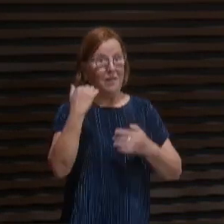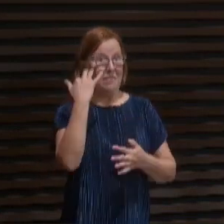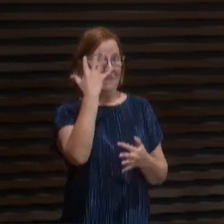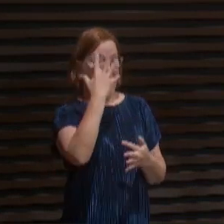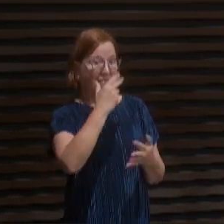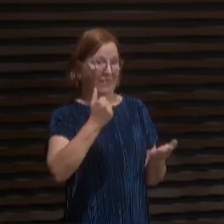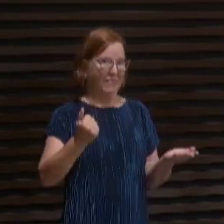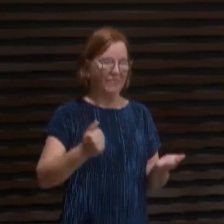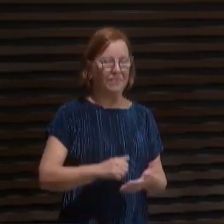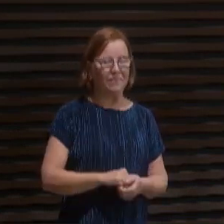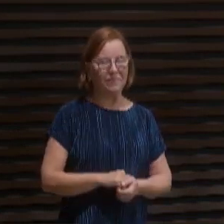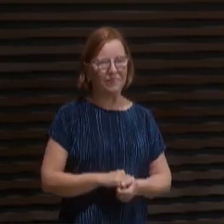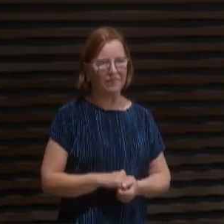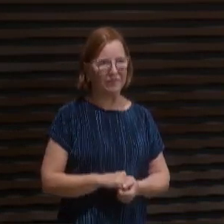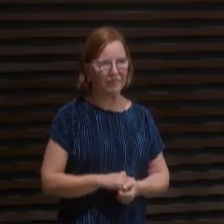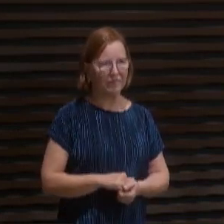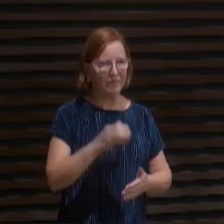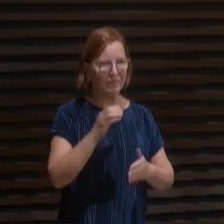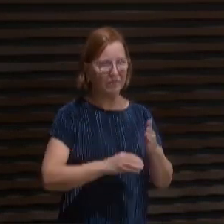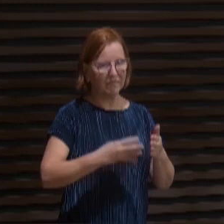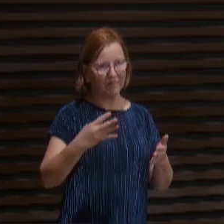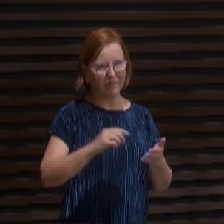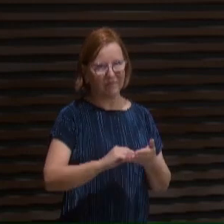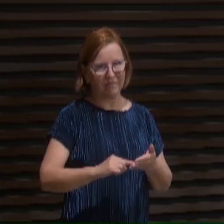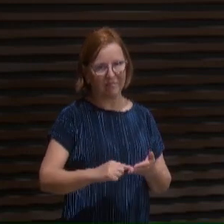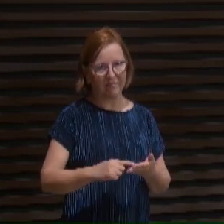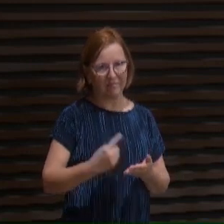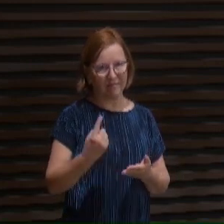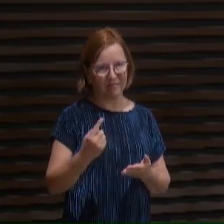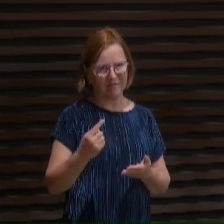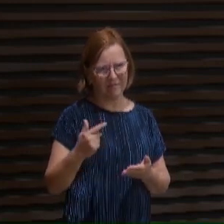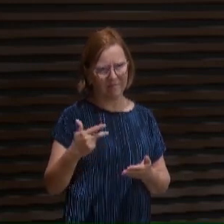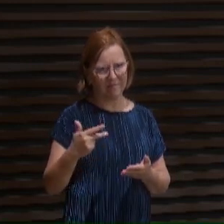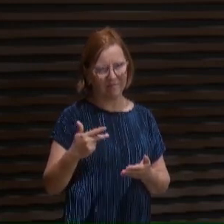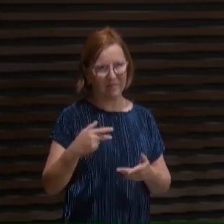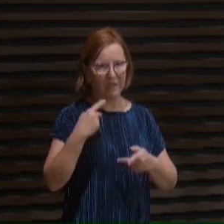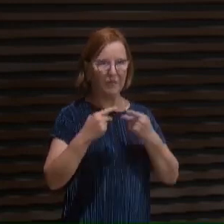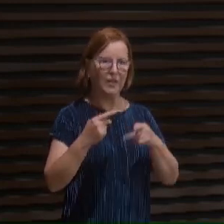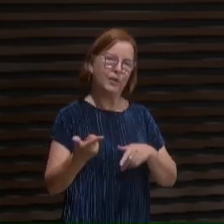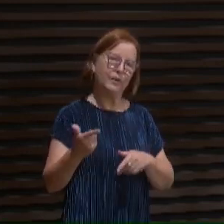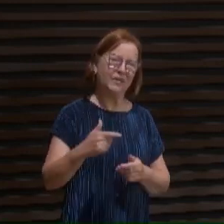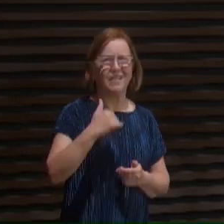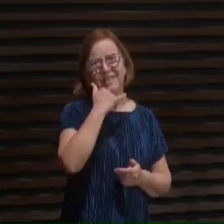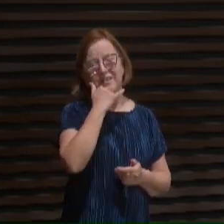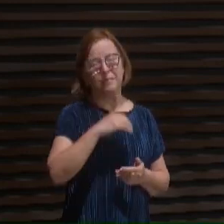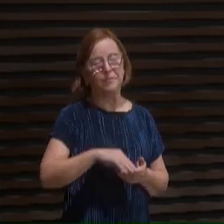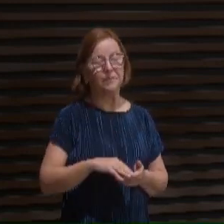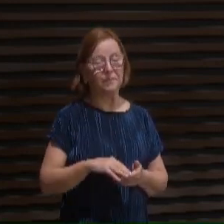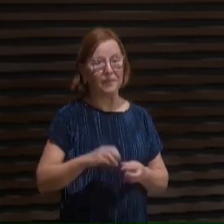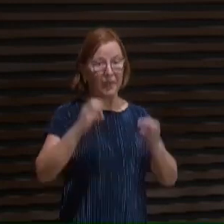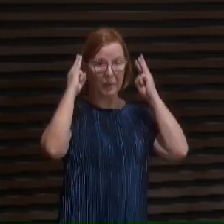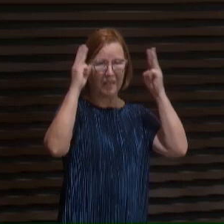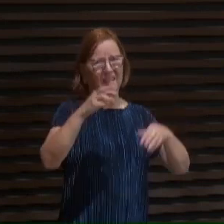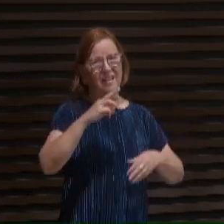eloquentes. No capítulo 4, versículo 13, ele dá outra desculpa. Ele, porém, respondeu: